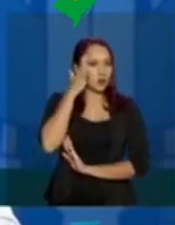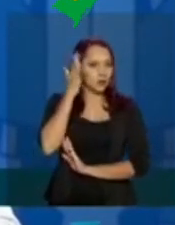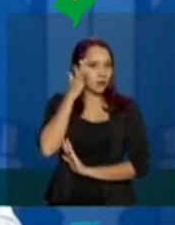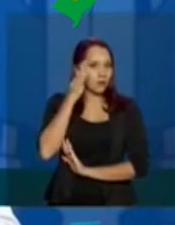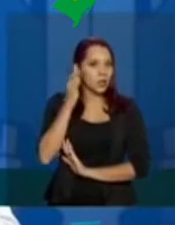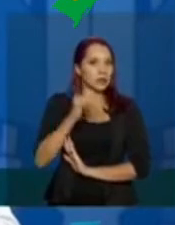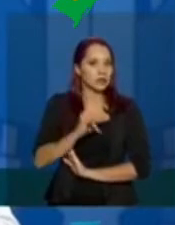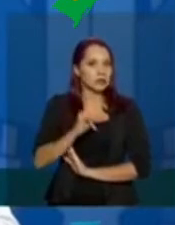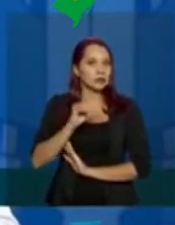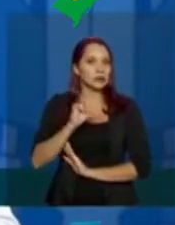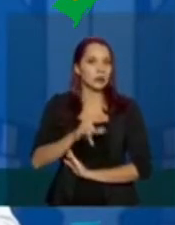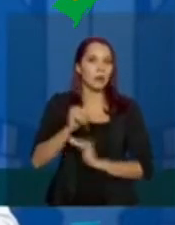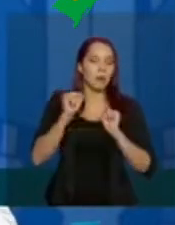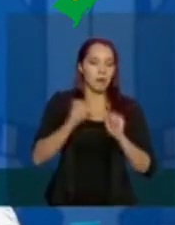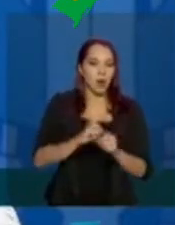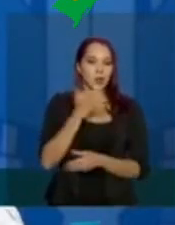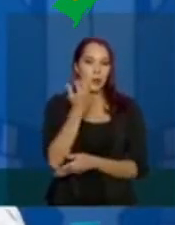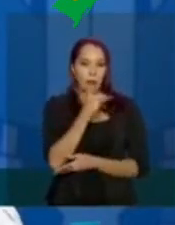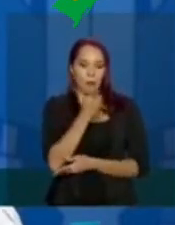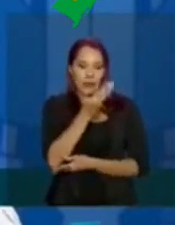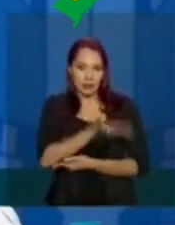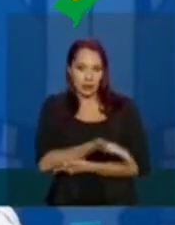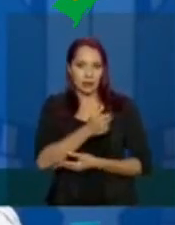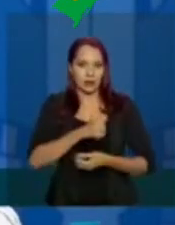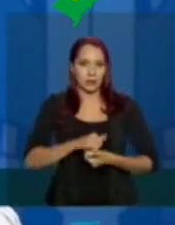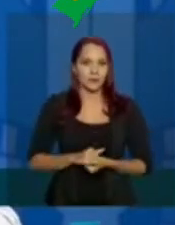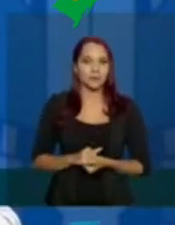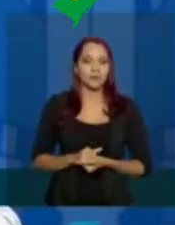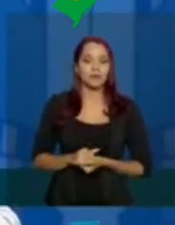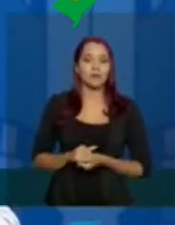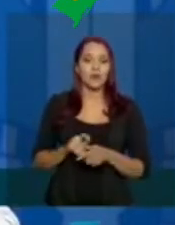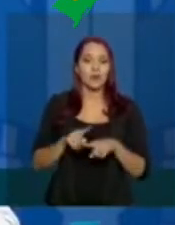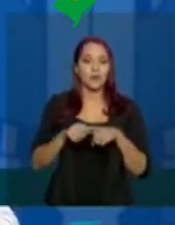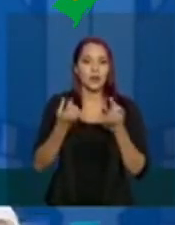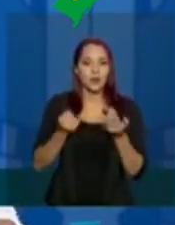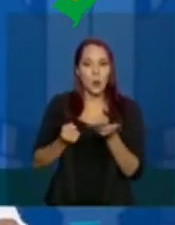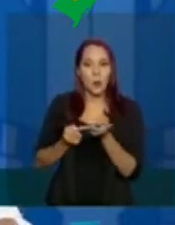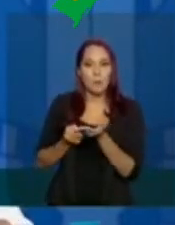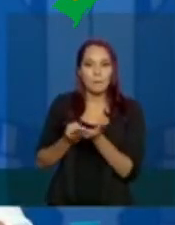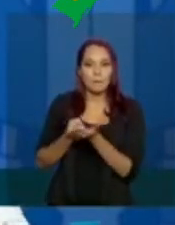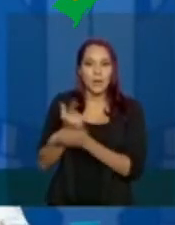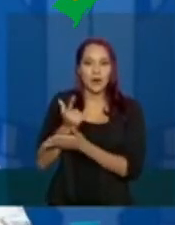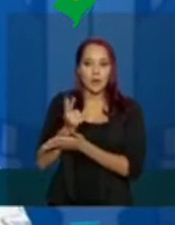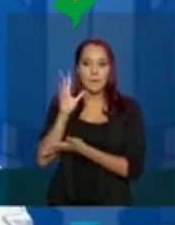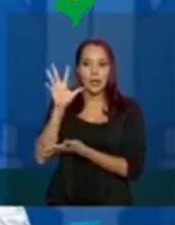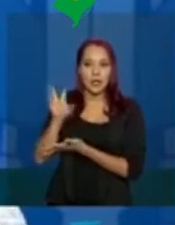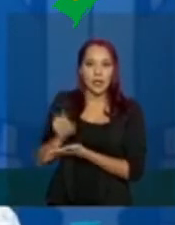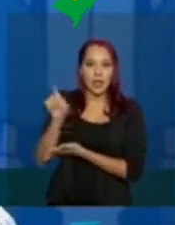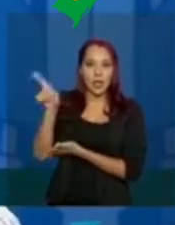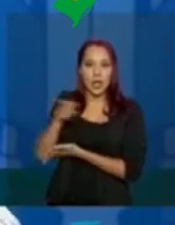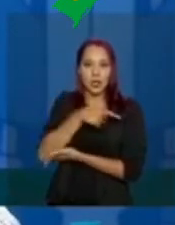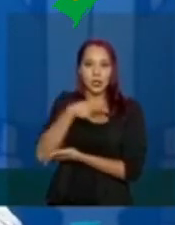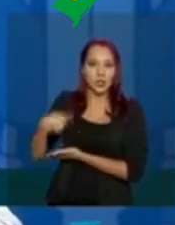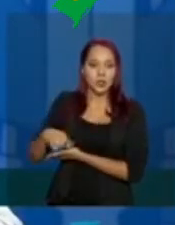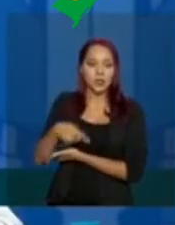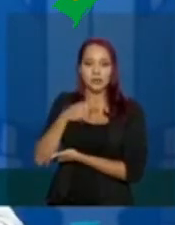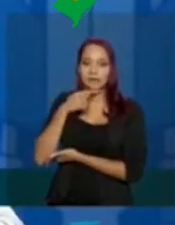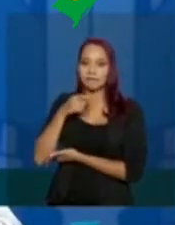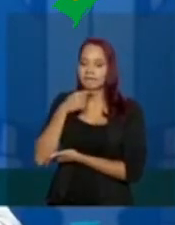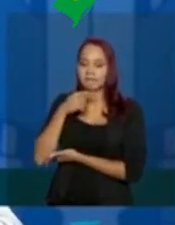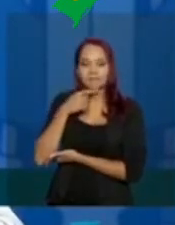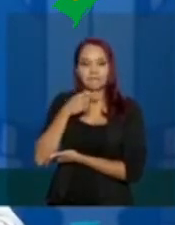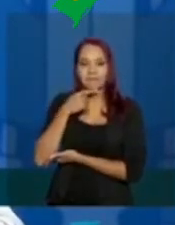gente pode aproveitar. Então, mas aquisição de respiradores da China, nós não